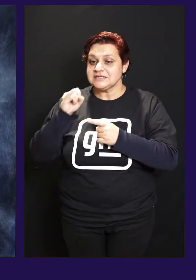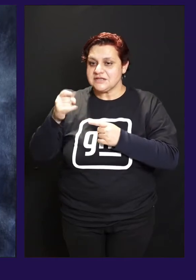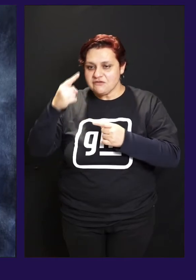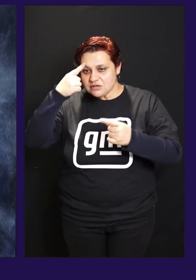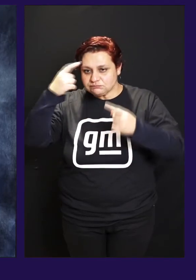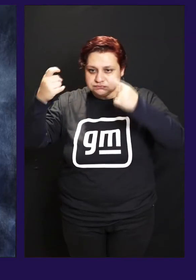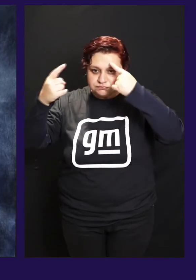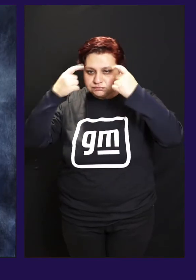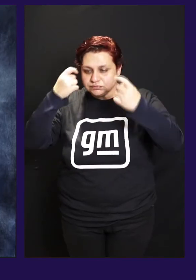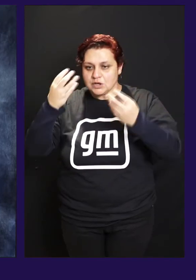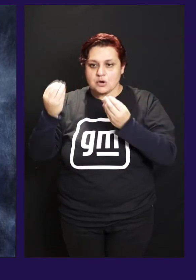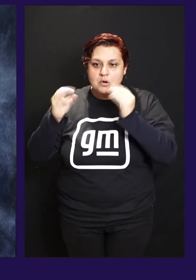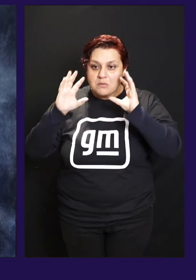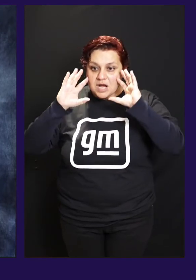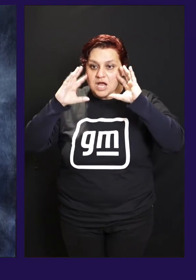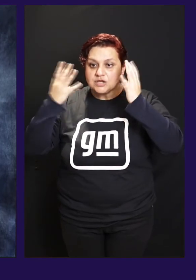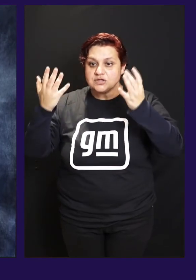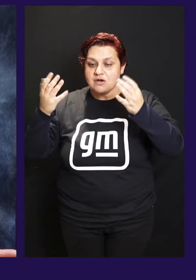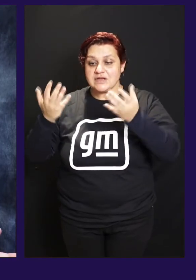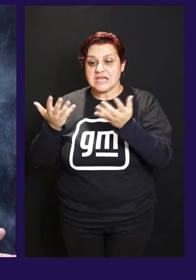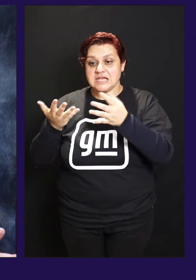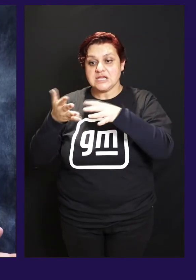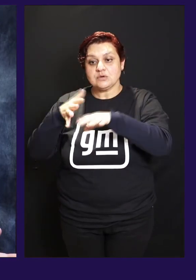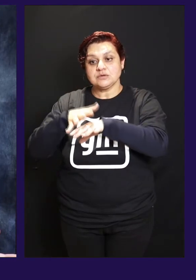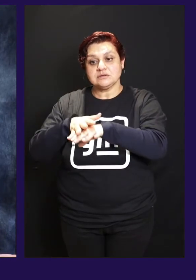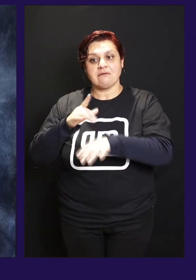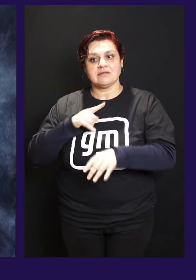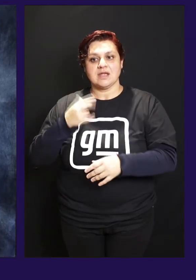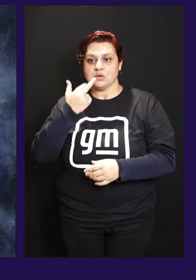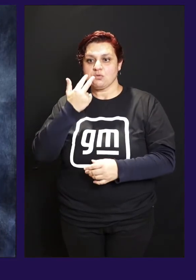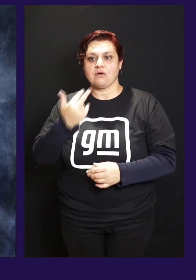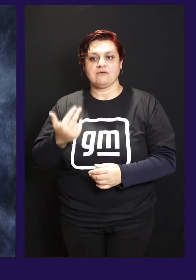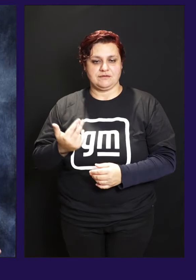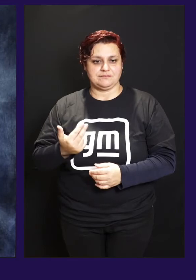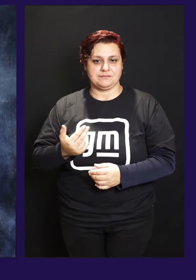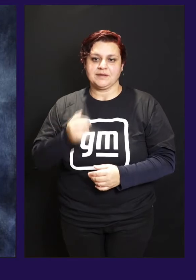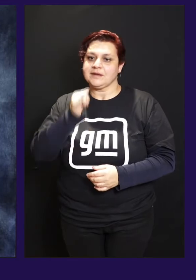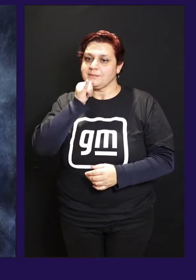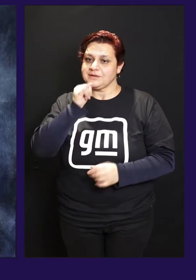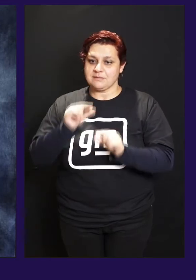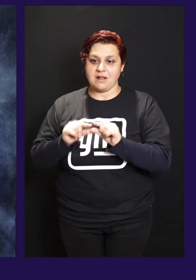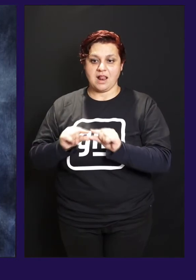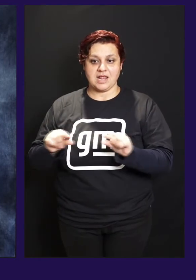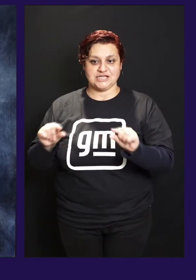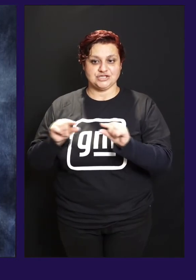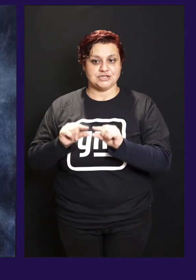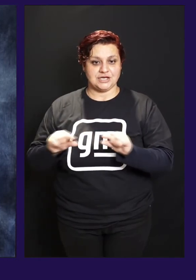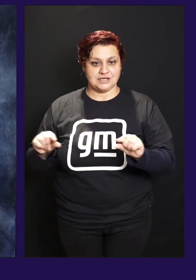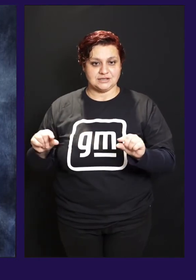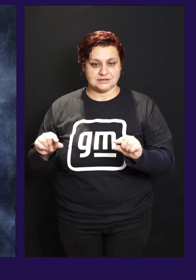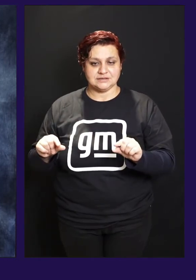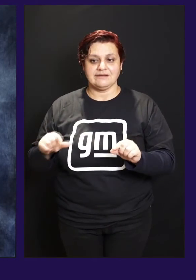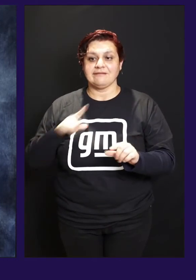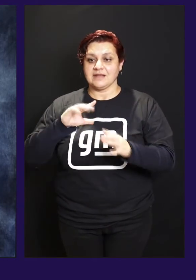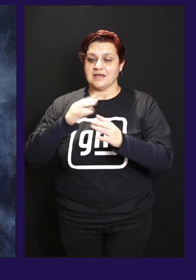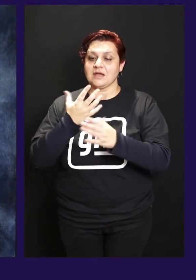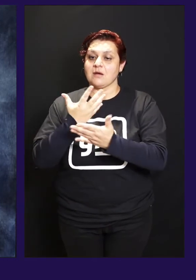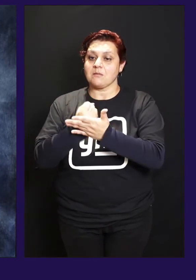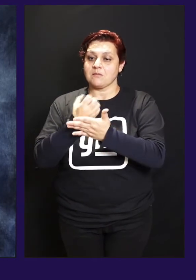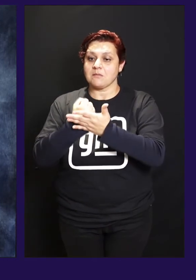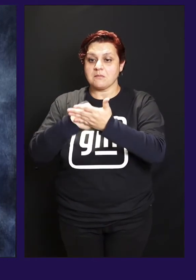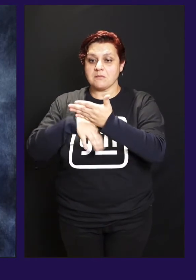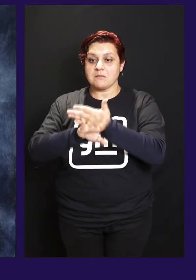selecionar o andar. Deixa eu te mostrar a experiência. Então ele clicou no botãozinho de braille, o menu mostrou: escolha o andar. Nossa reunião era